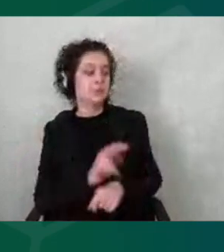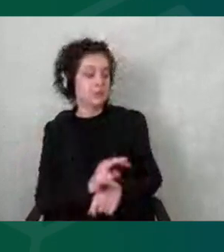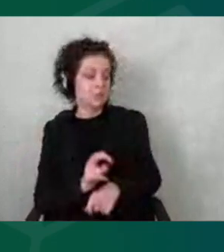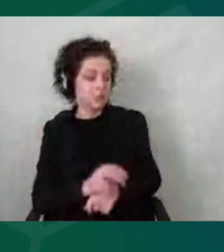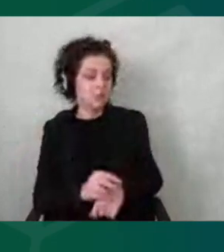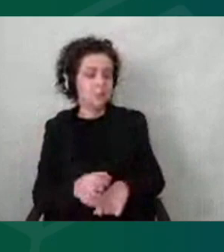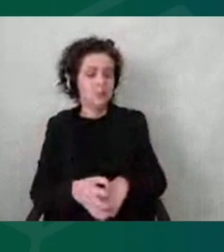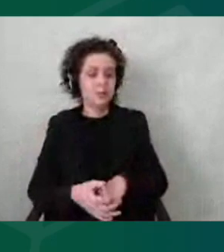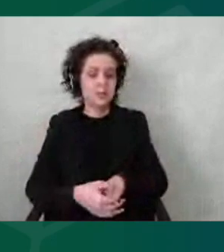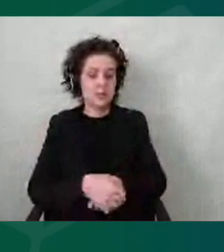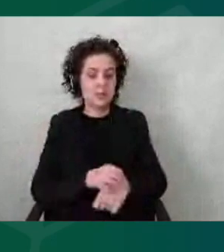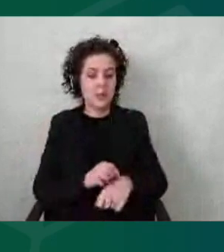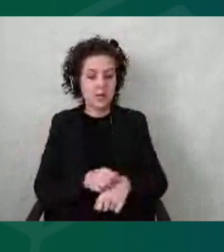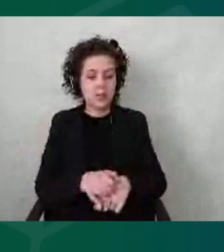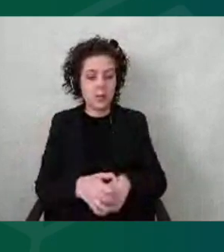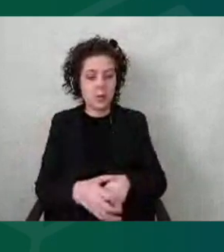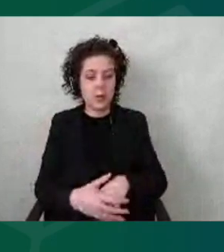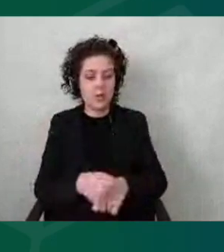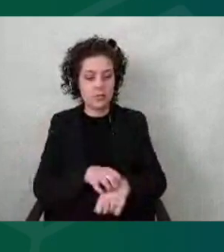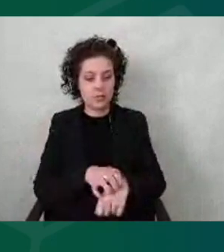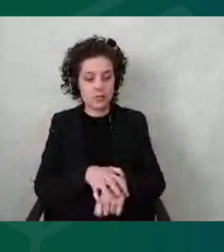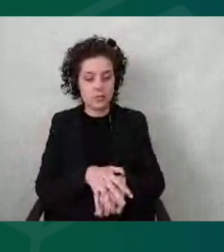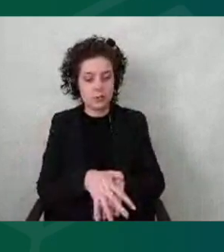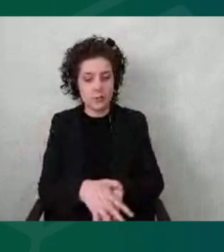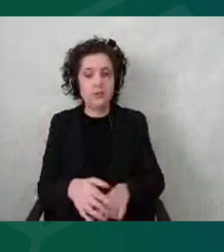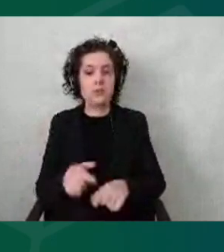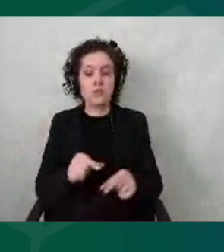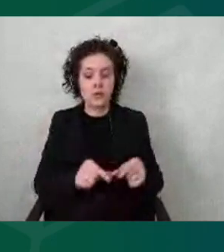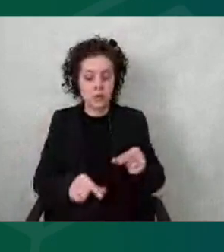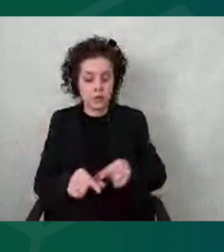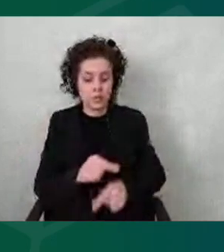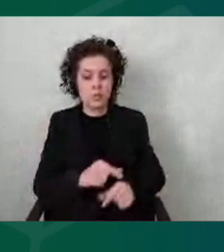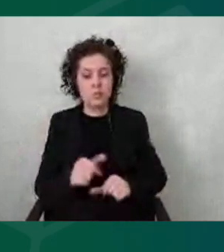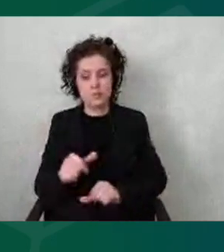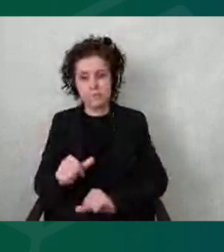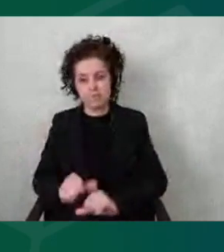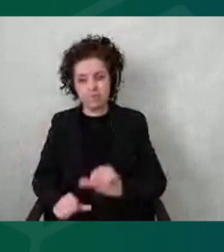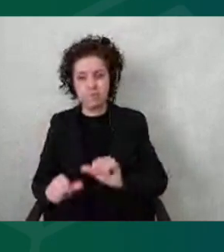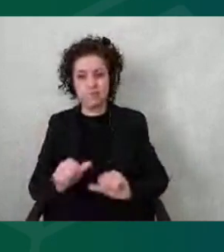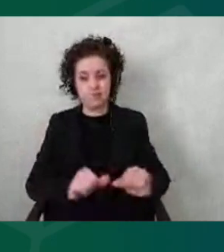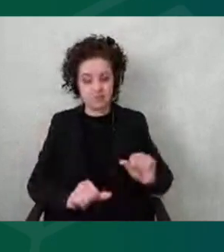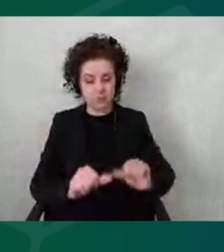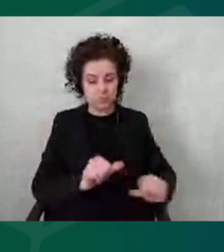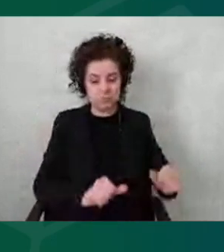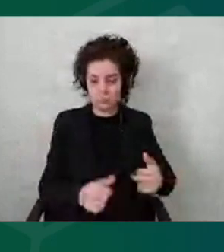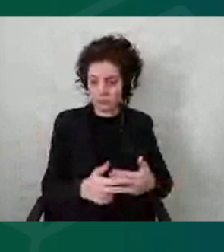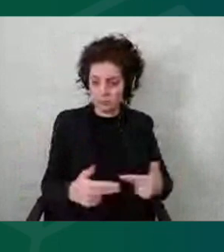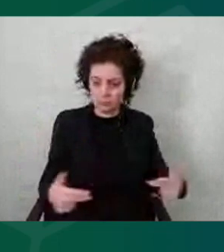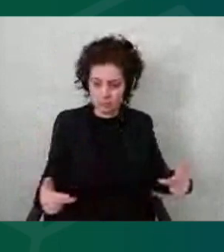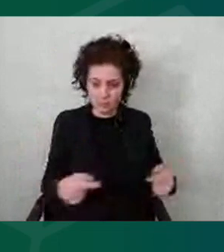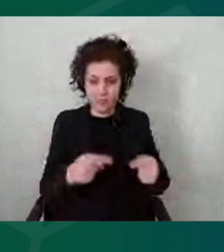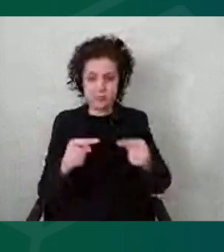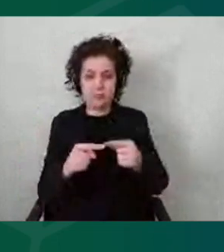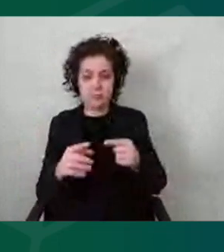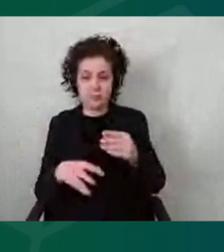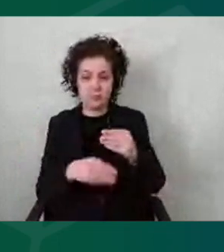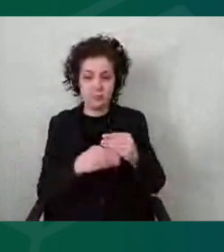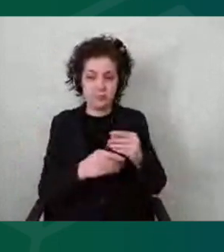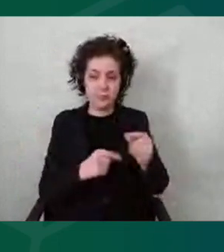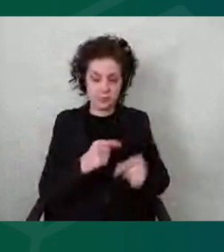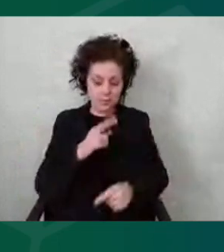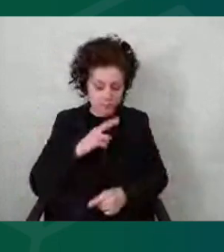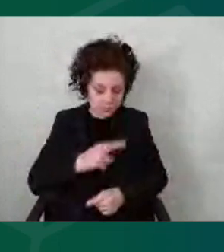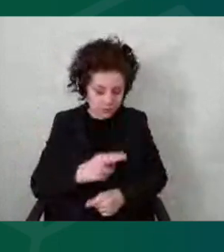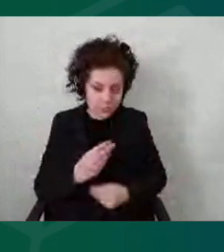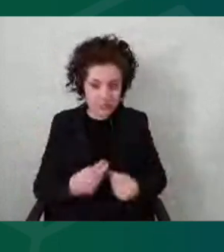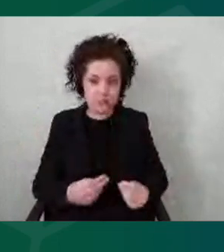leva a alterações da microcirculação, e essas alterações associadas à resposta inflamatória,